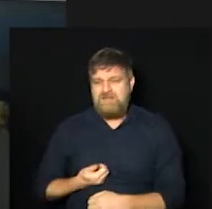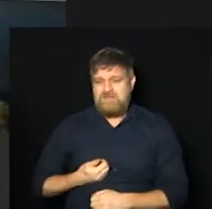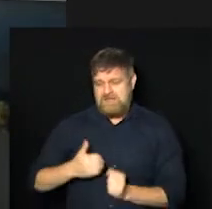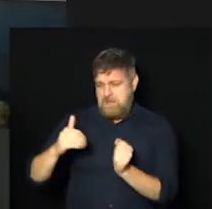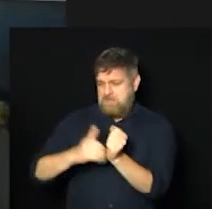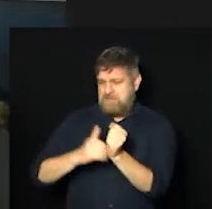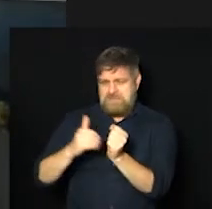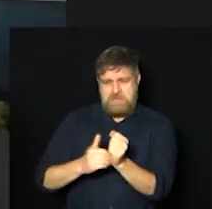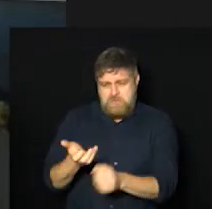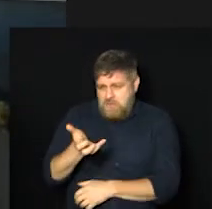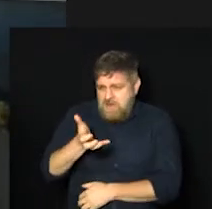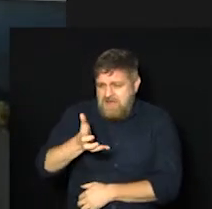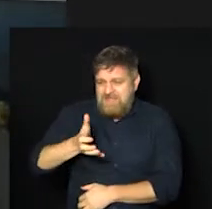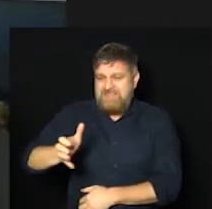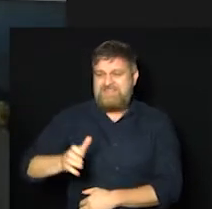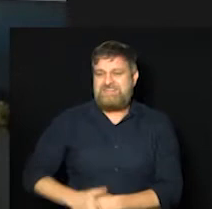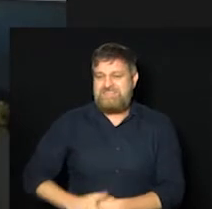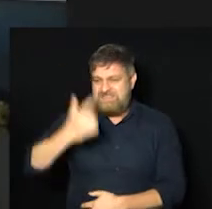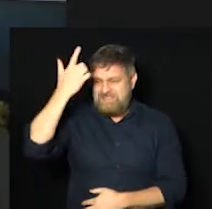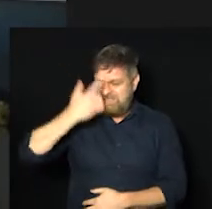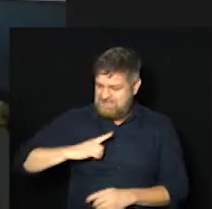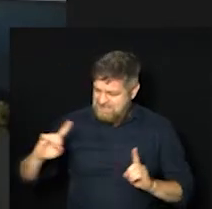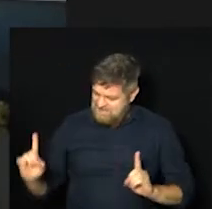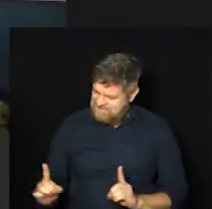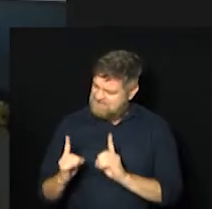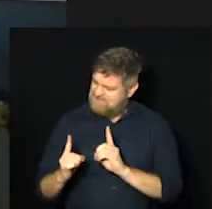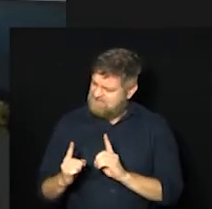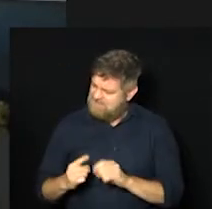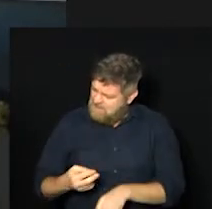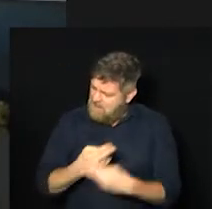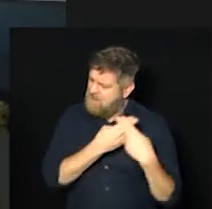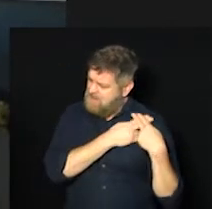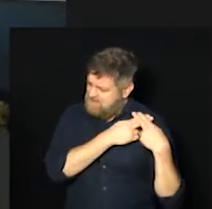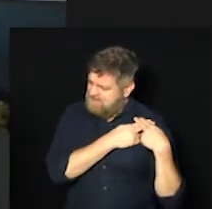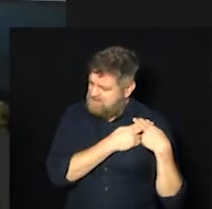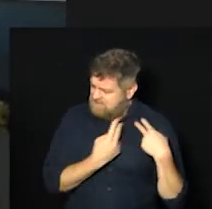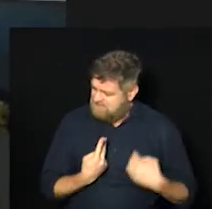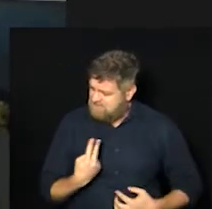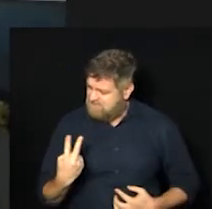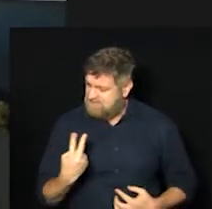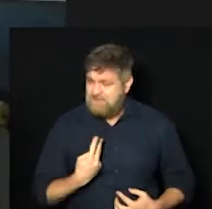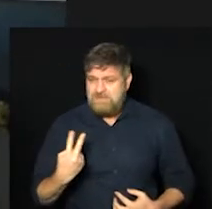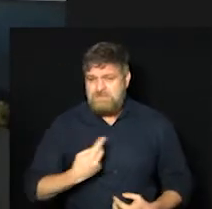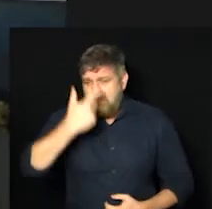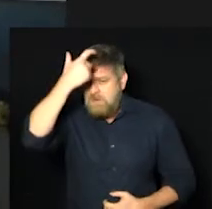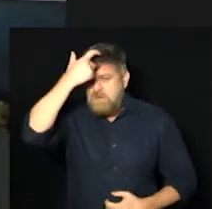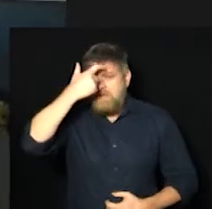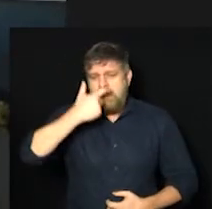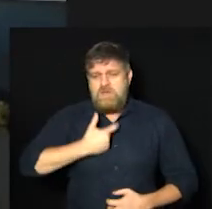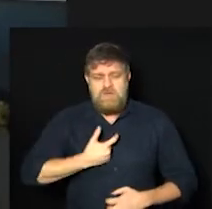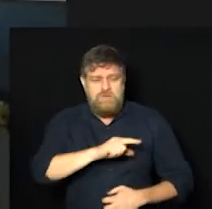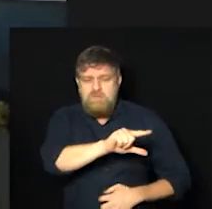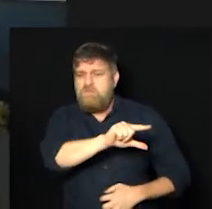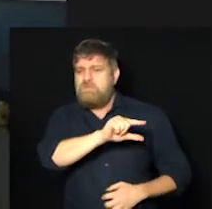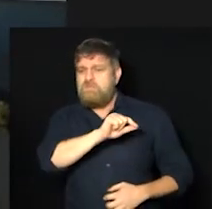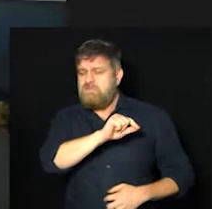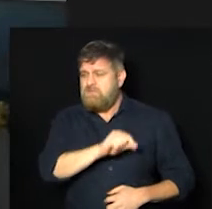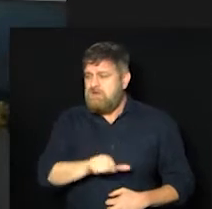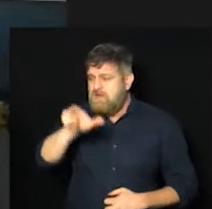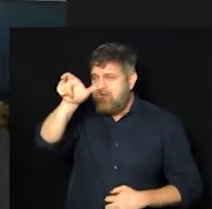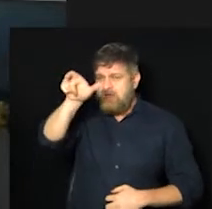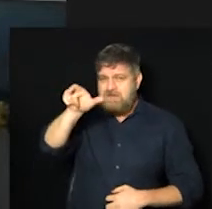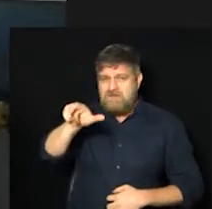mistério, me leve mais a sério, senão eu prefiro que